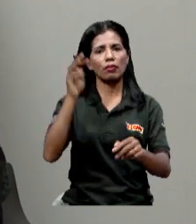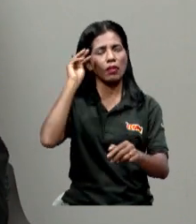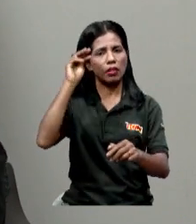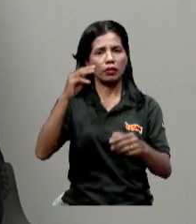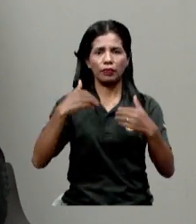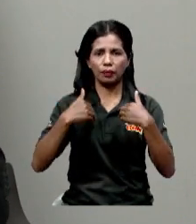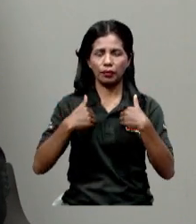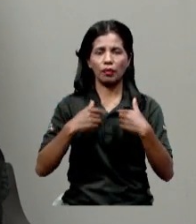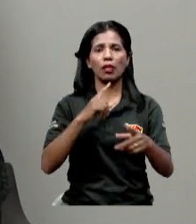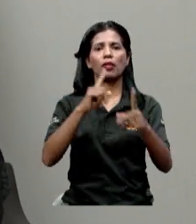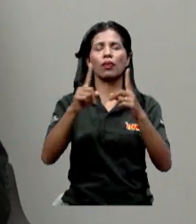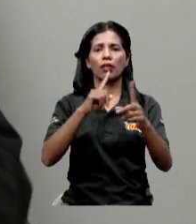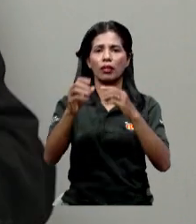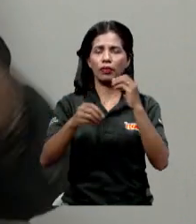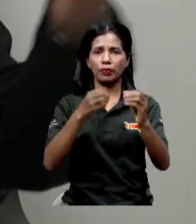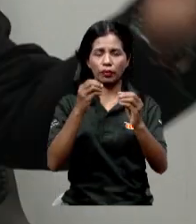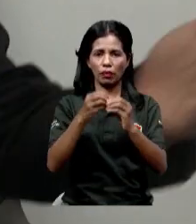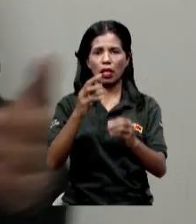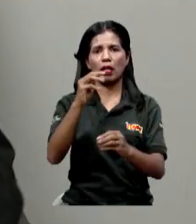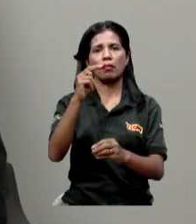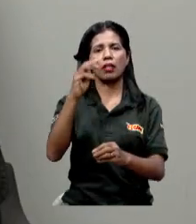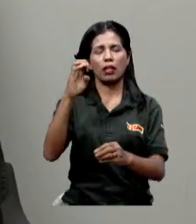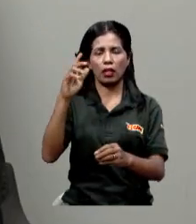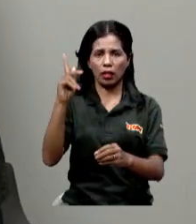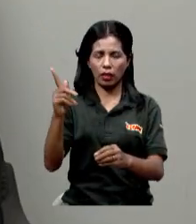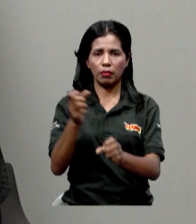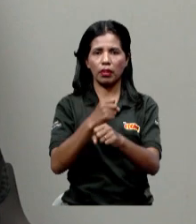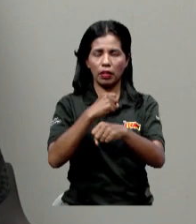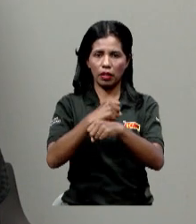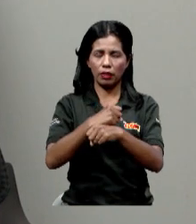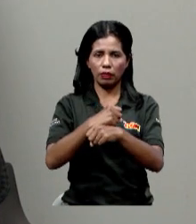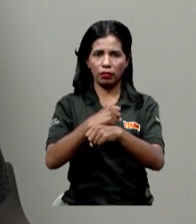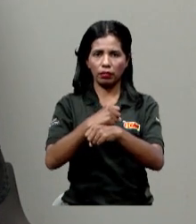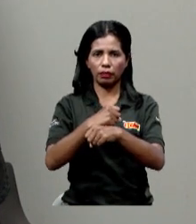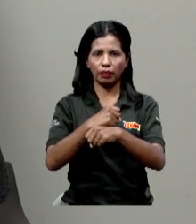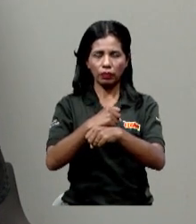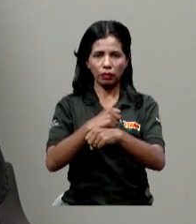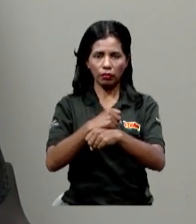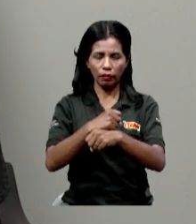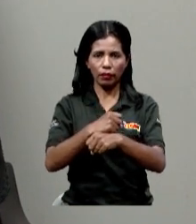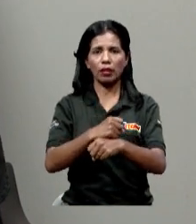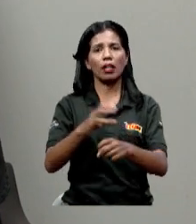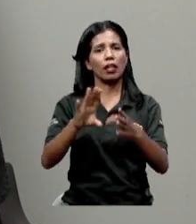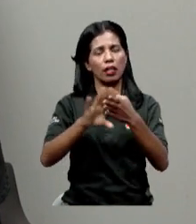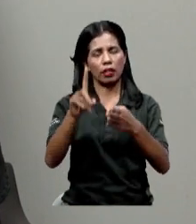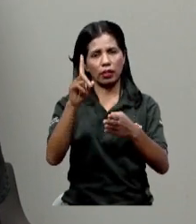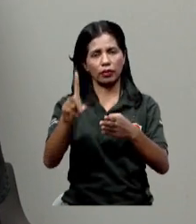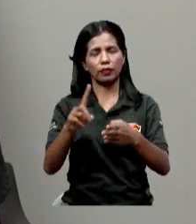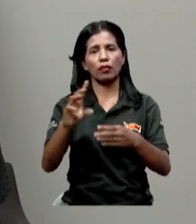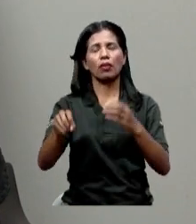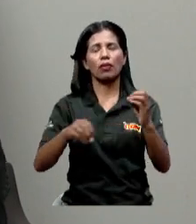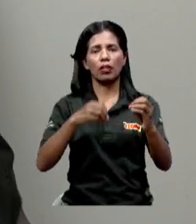maka kolia hosi kolia ho manek para bel halo karta ida. Seta bot ser lembra kare ki o inher